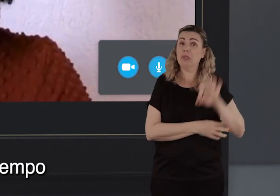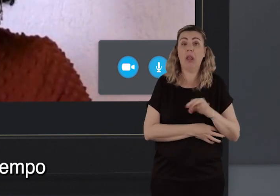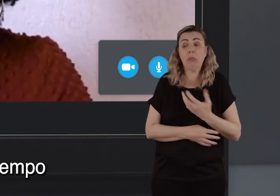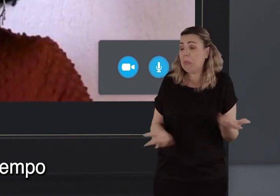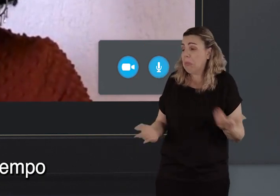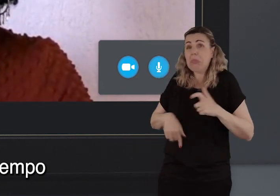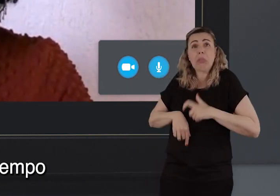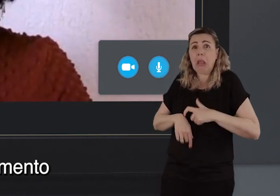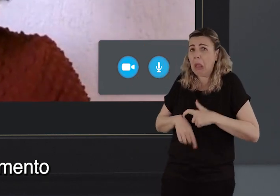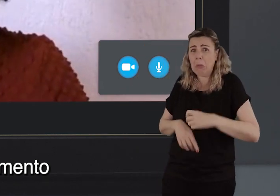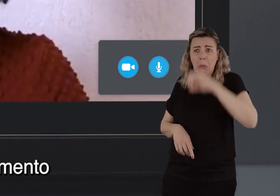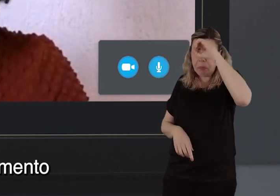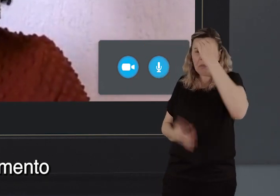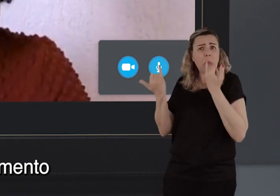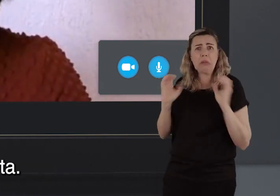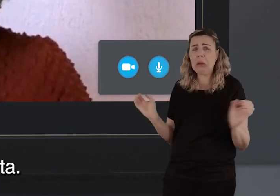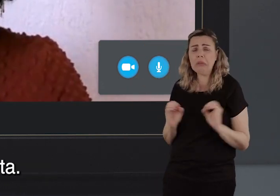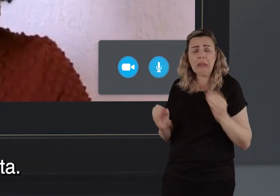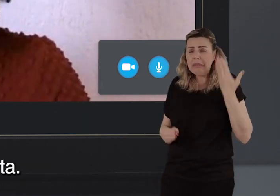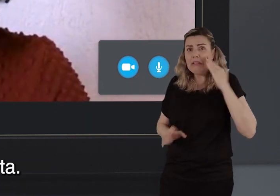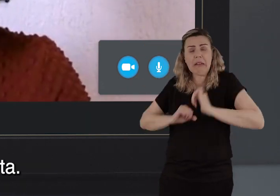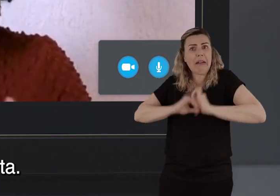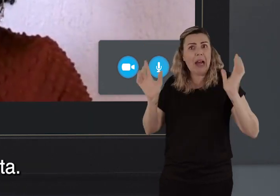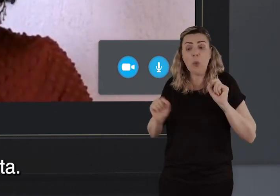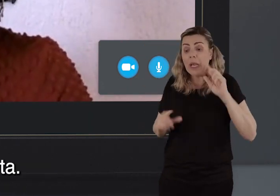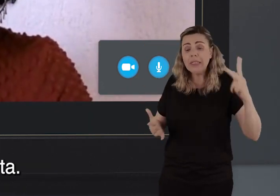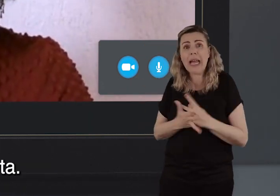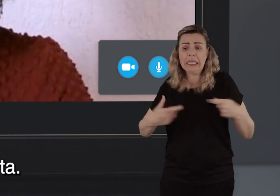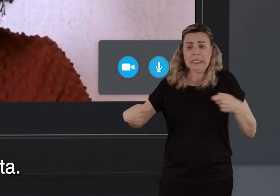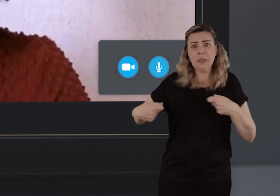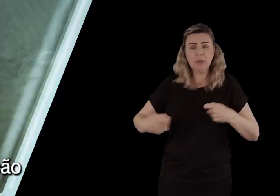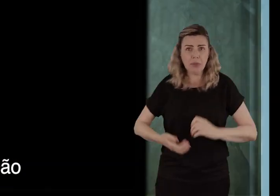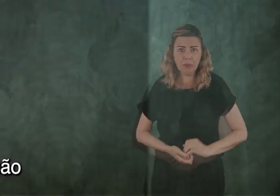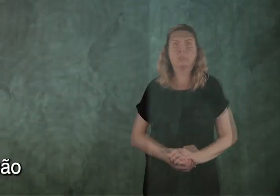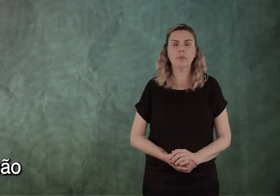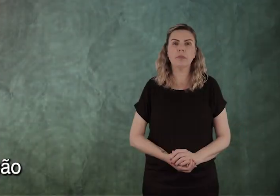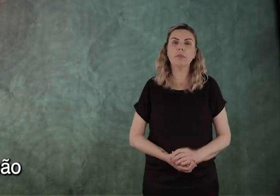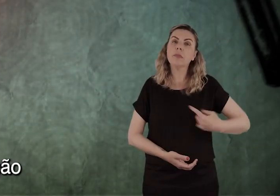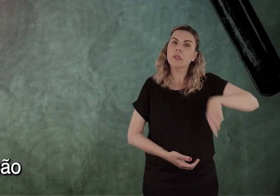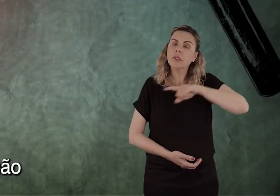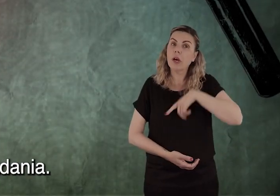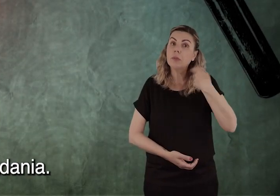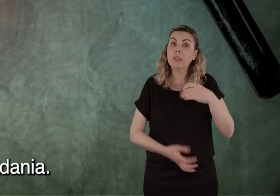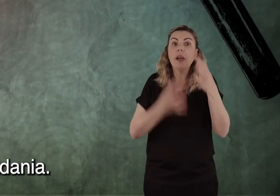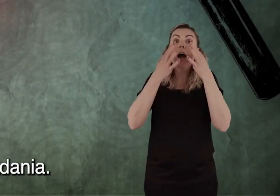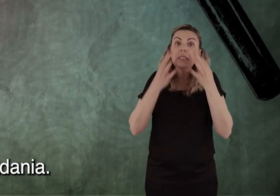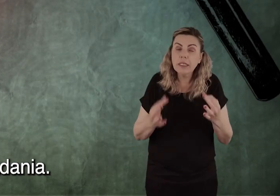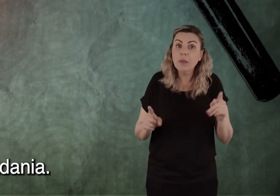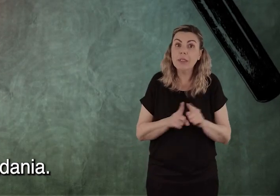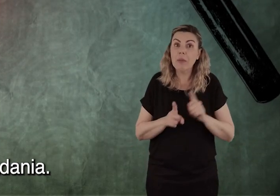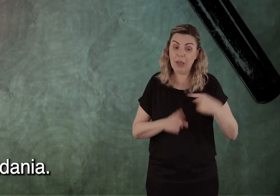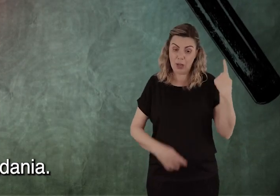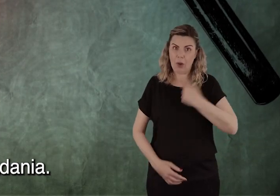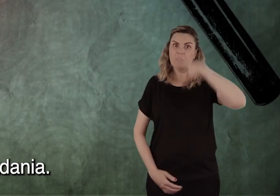99,9% muitas vezes não tem tempo e não tem nem conhecimento para entender o que né, está em disputa. Temos que ter atenção e exercitar